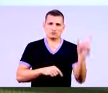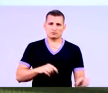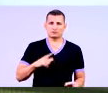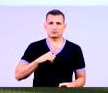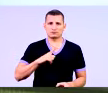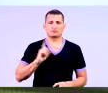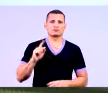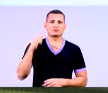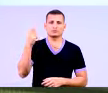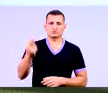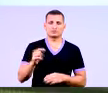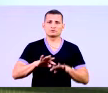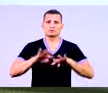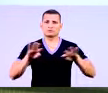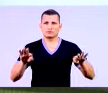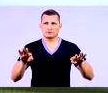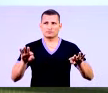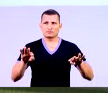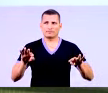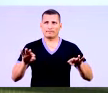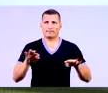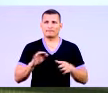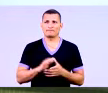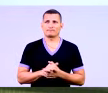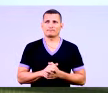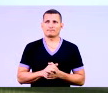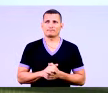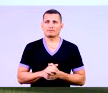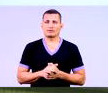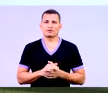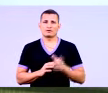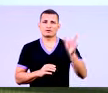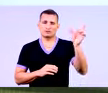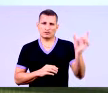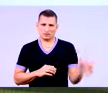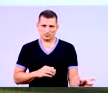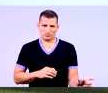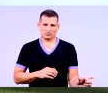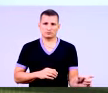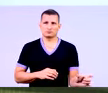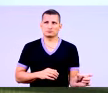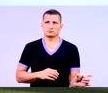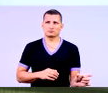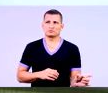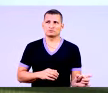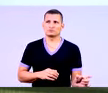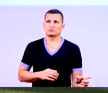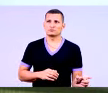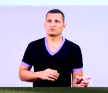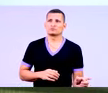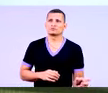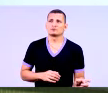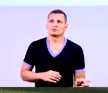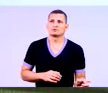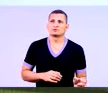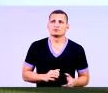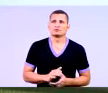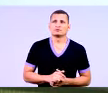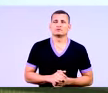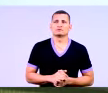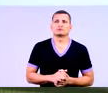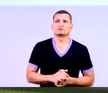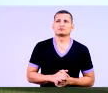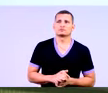e depois ele vai separar de que forma os clientes entre aí vamos pensar em especial uma expressão aritmética os